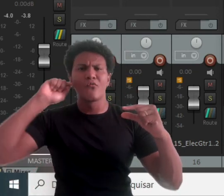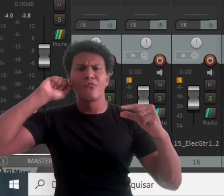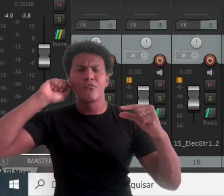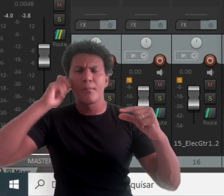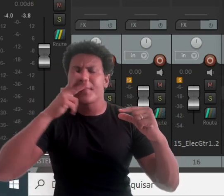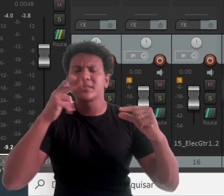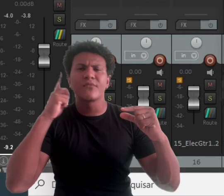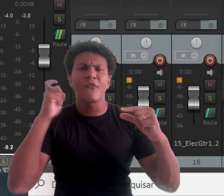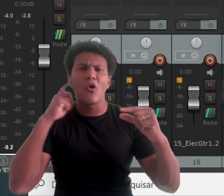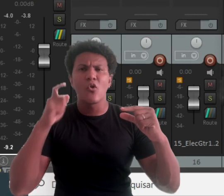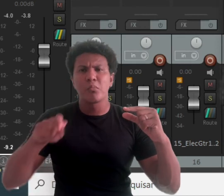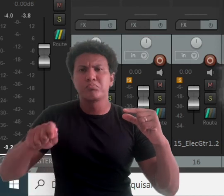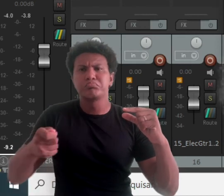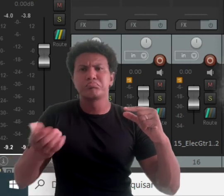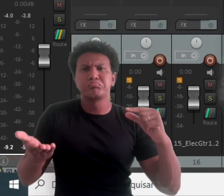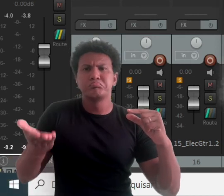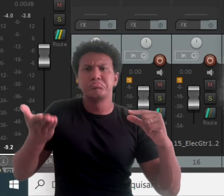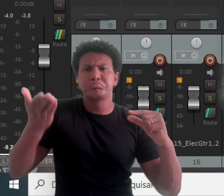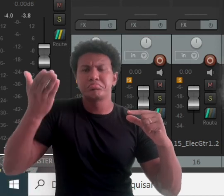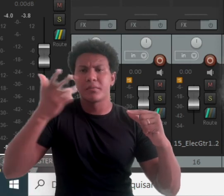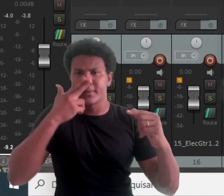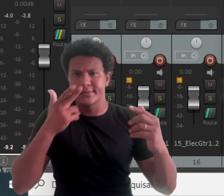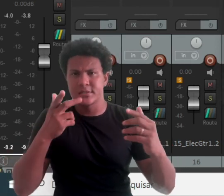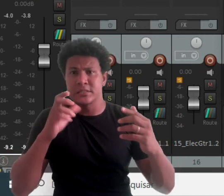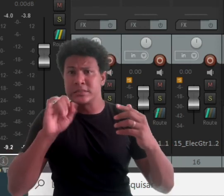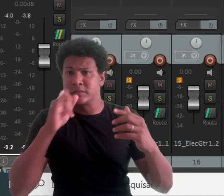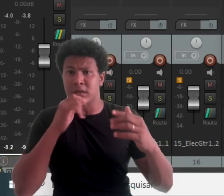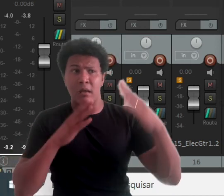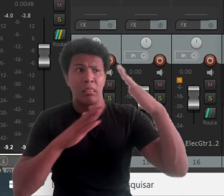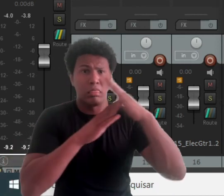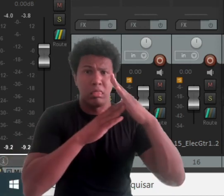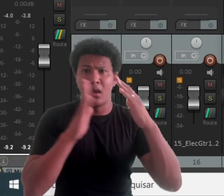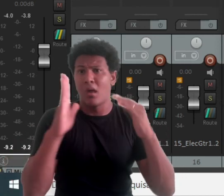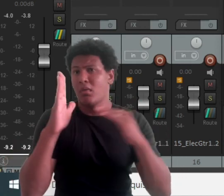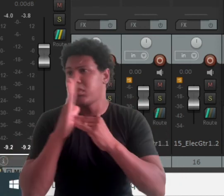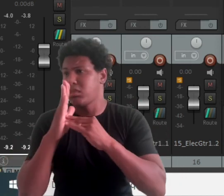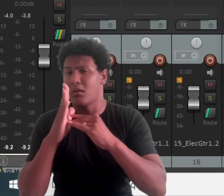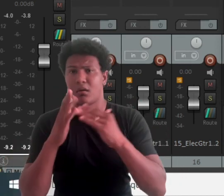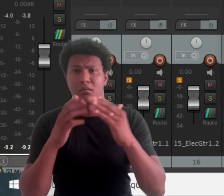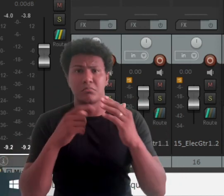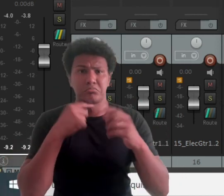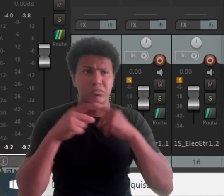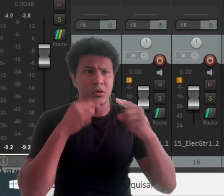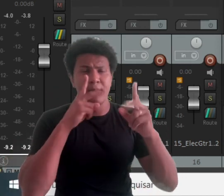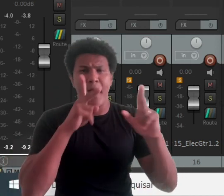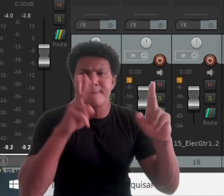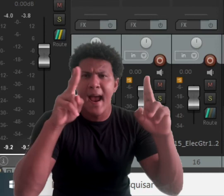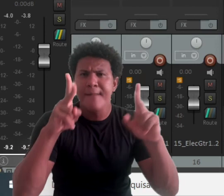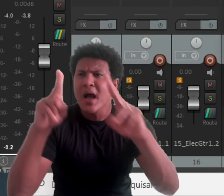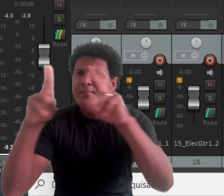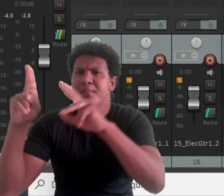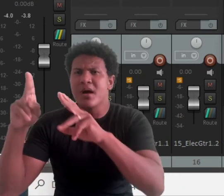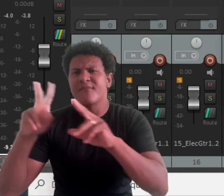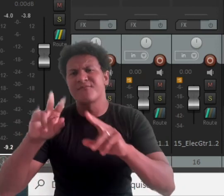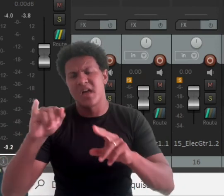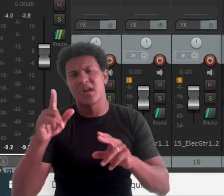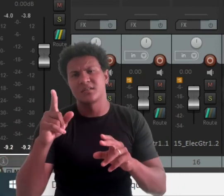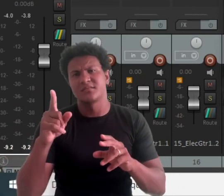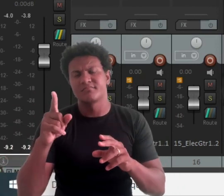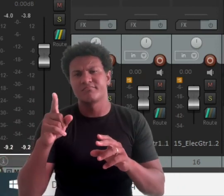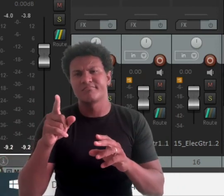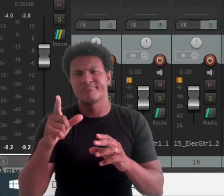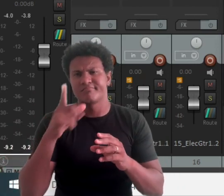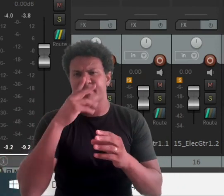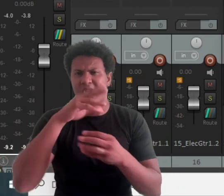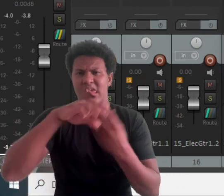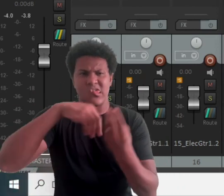você aumenta o volume da sua música, você não vai conseguir limitar, né, o transiente que você quer que limite, e você vai acabar estragando a sua